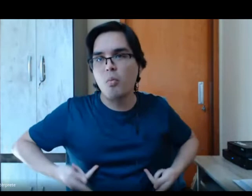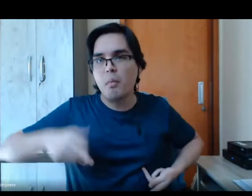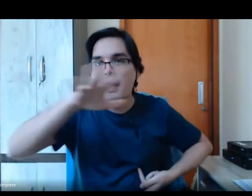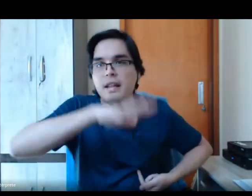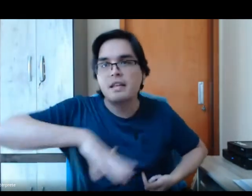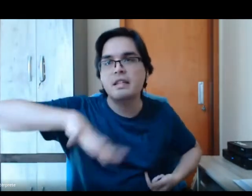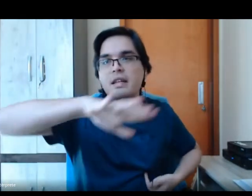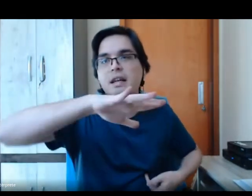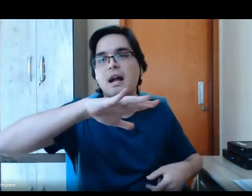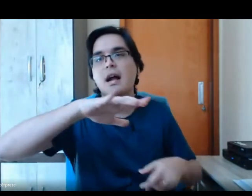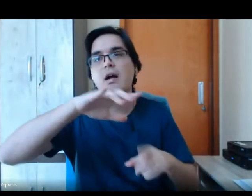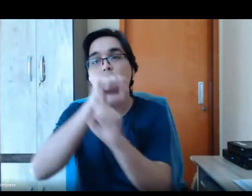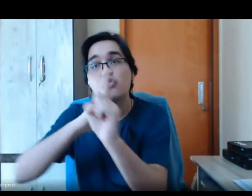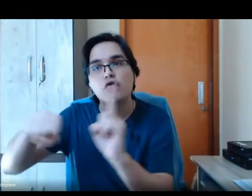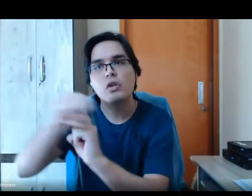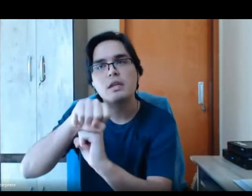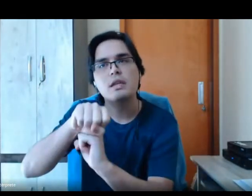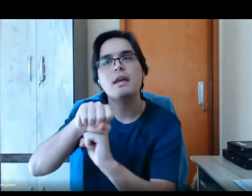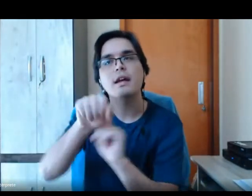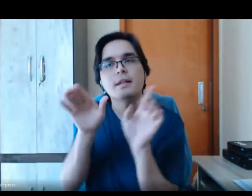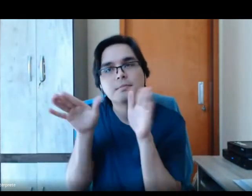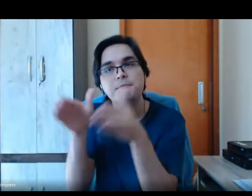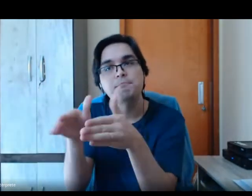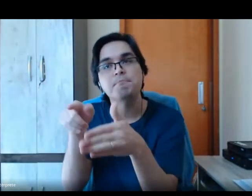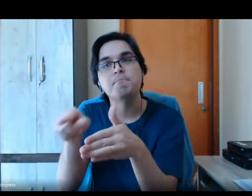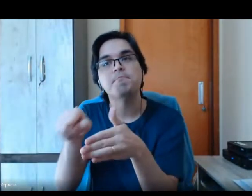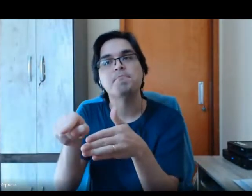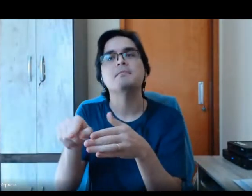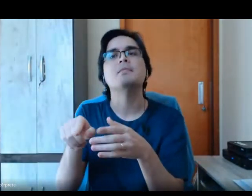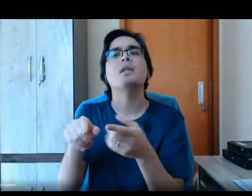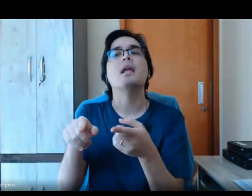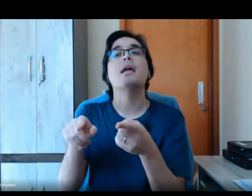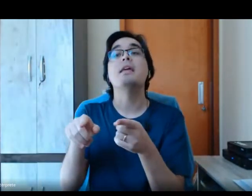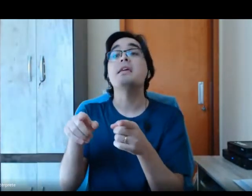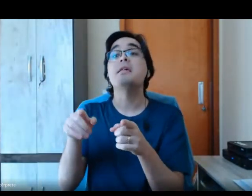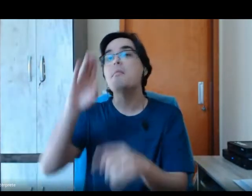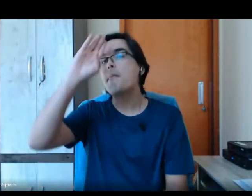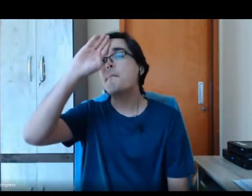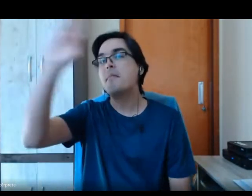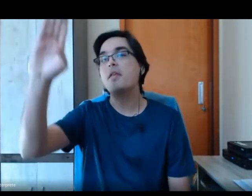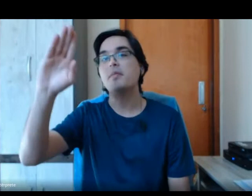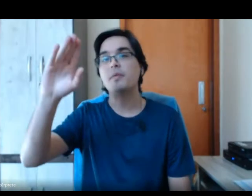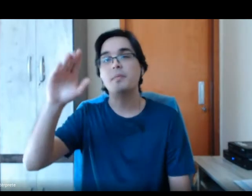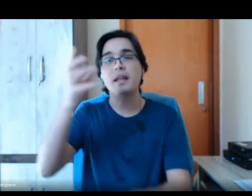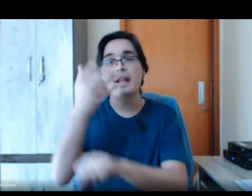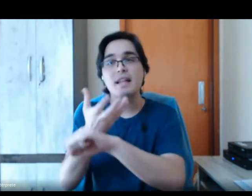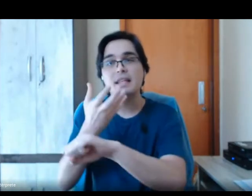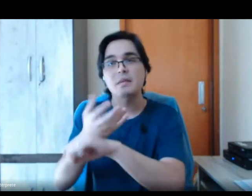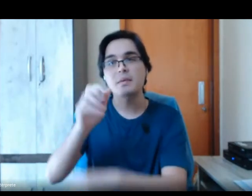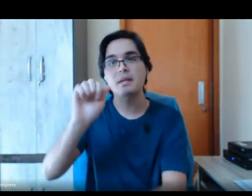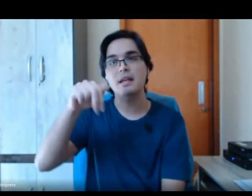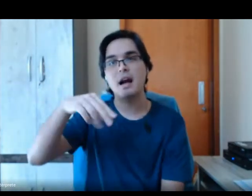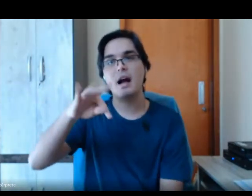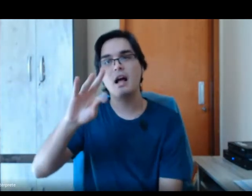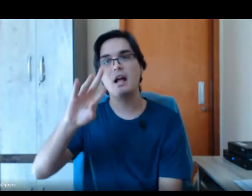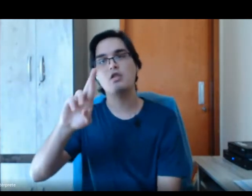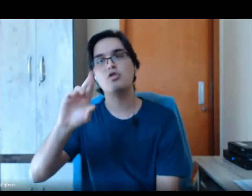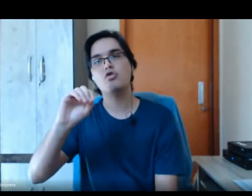referências bibliográficas do curso precisam constar no acervo da biblioteca.